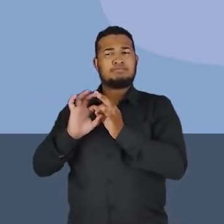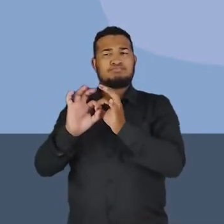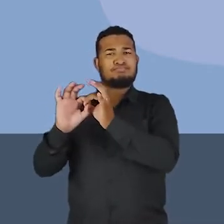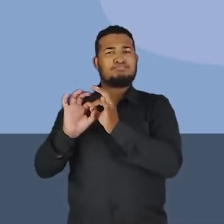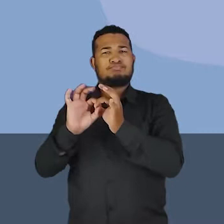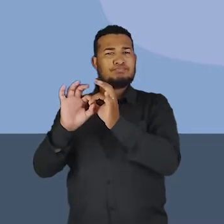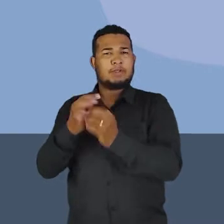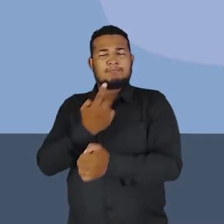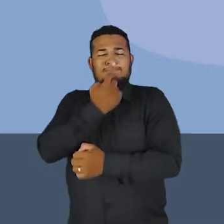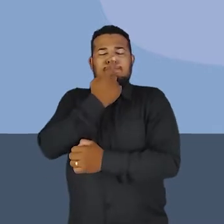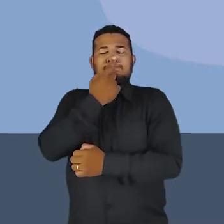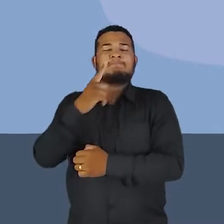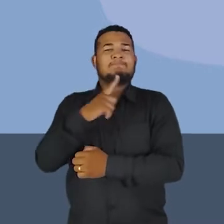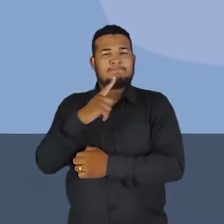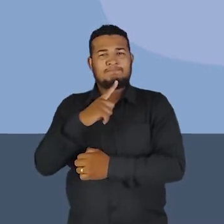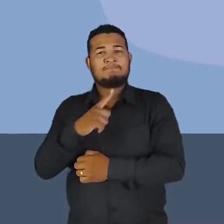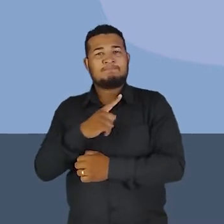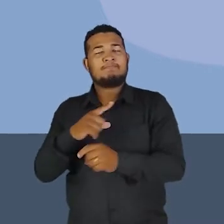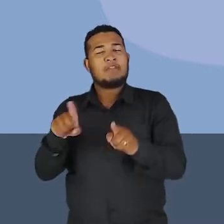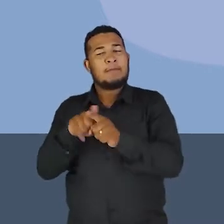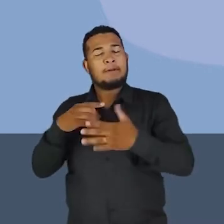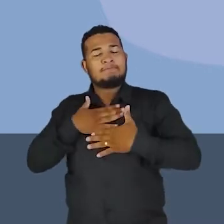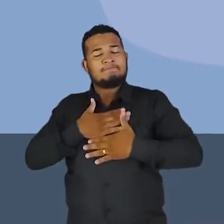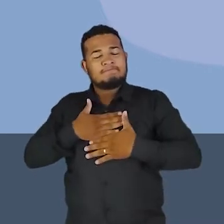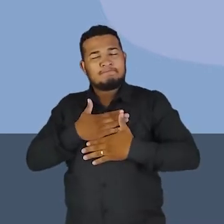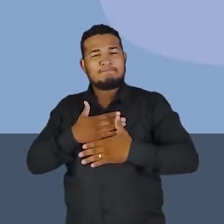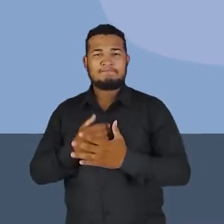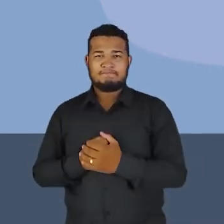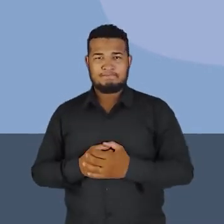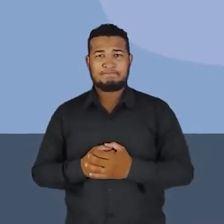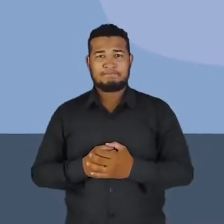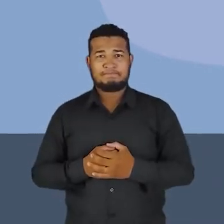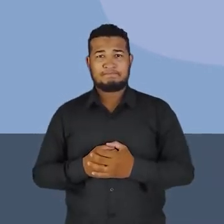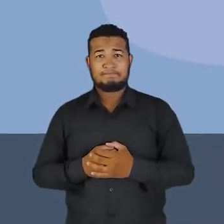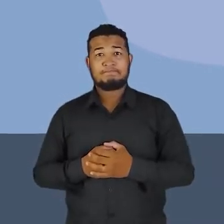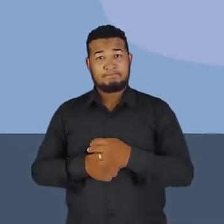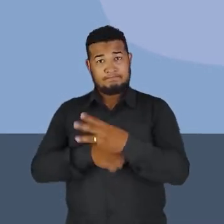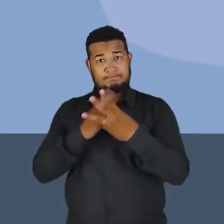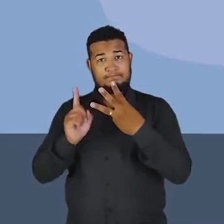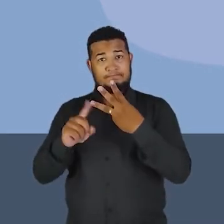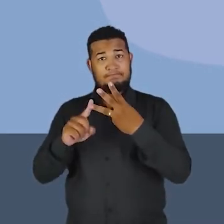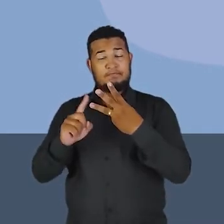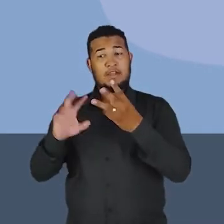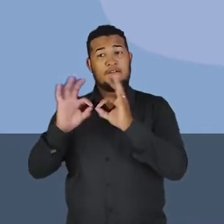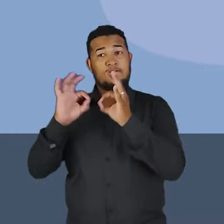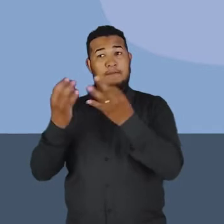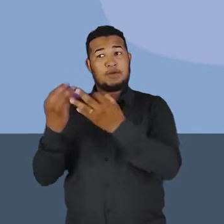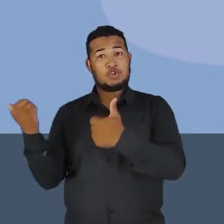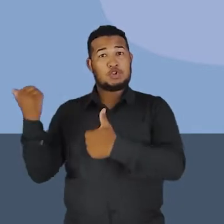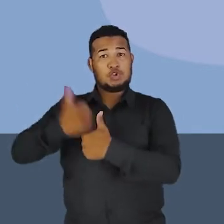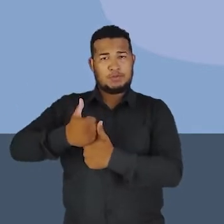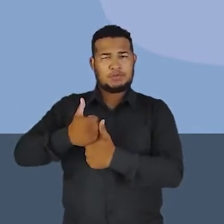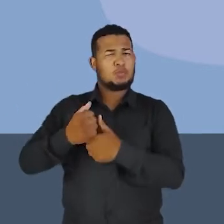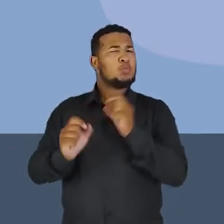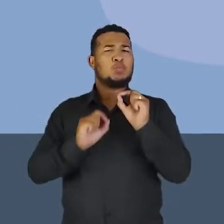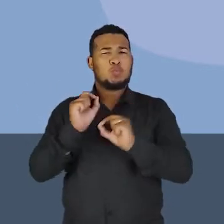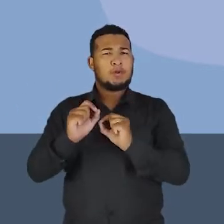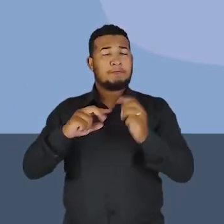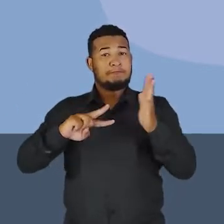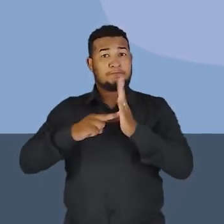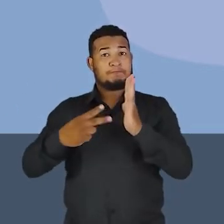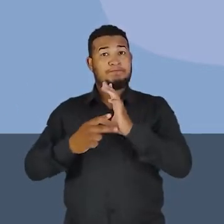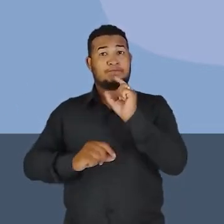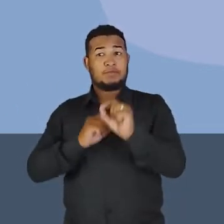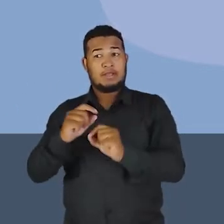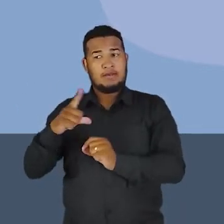de afinidade e afetividade. E a família substituta, para a qual o